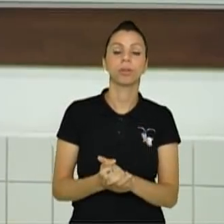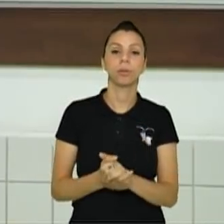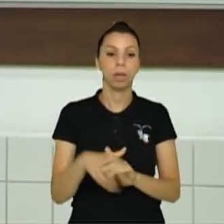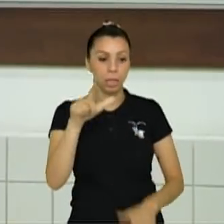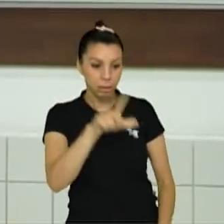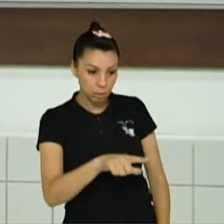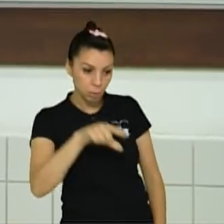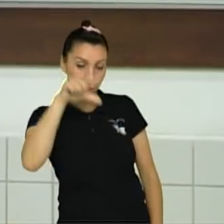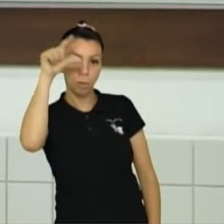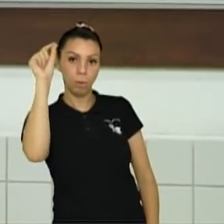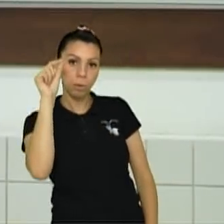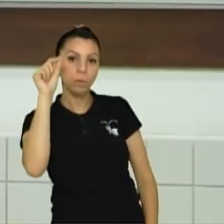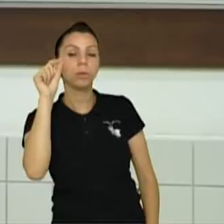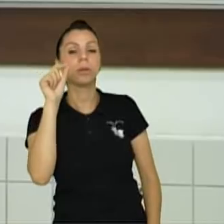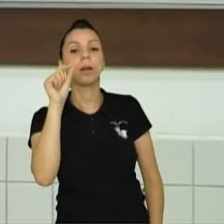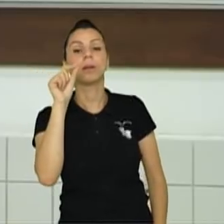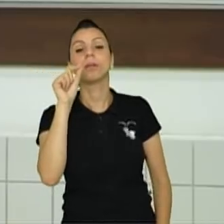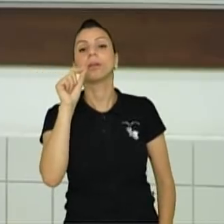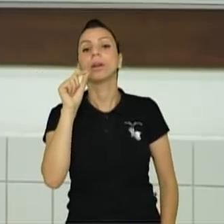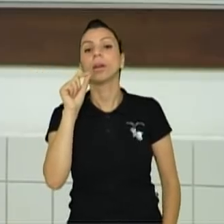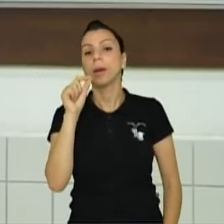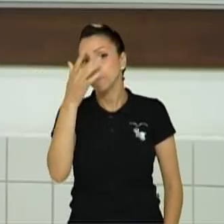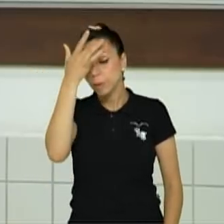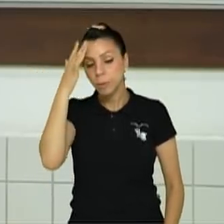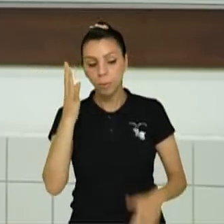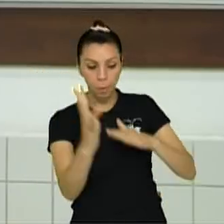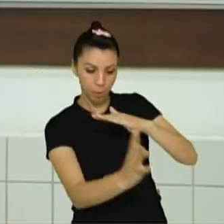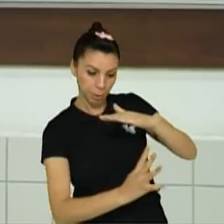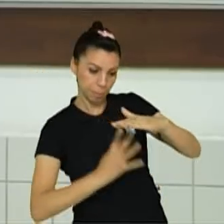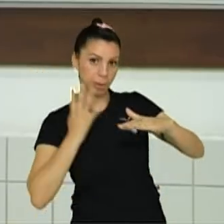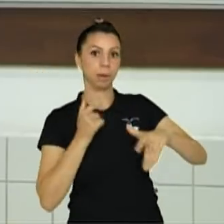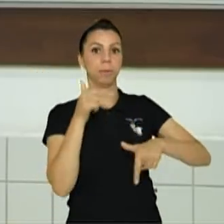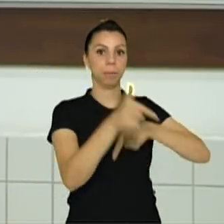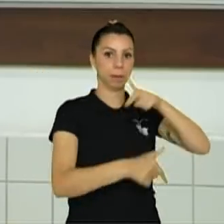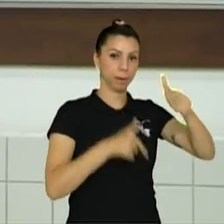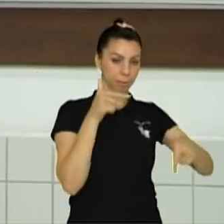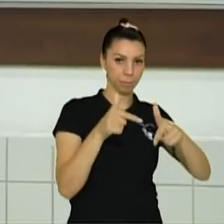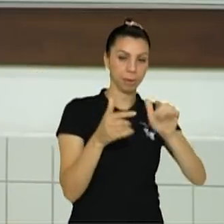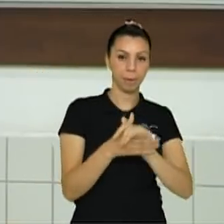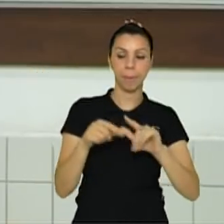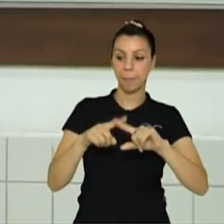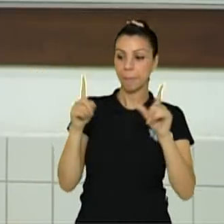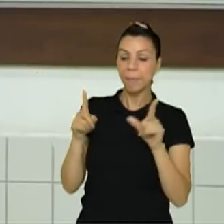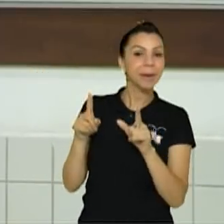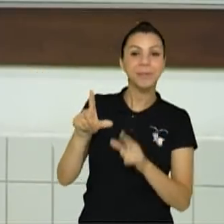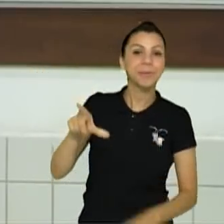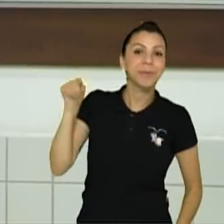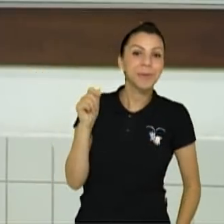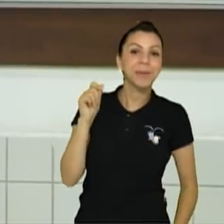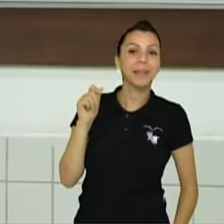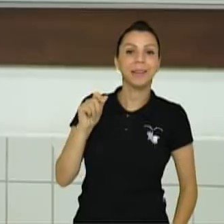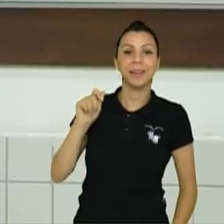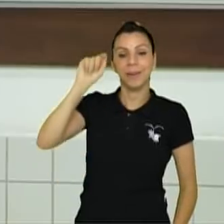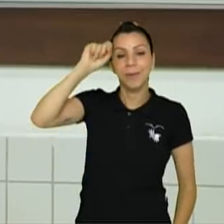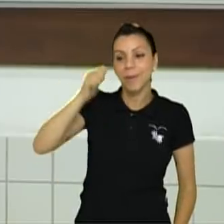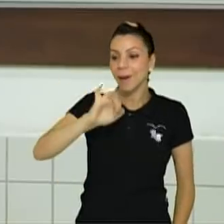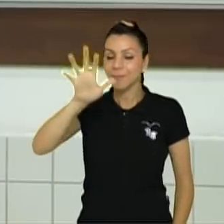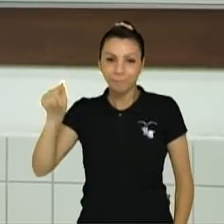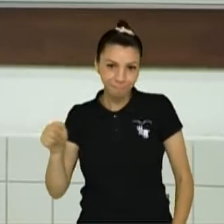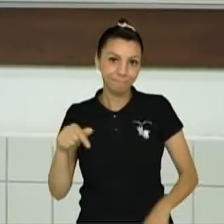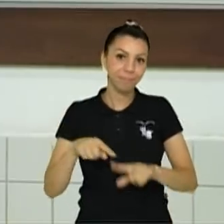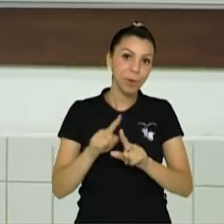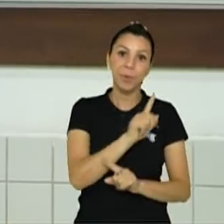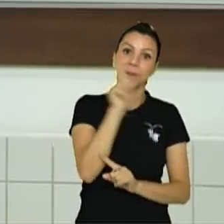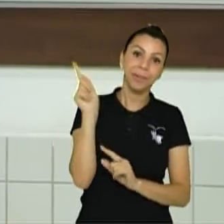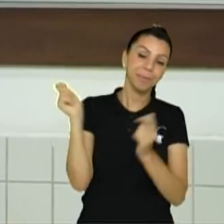trabalho para o braço imigrante do que o afro-brasileiro. E aqui, gente, vamos refletir sobre algo que nós